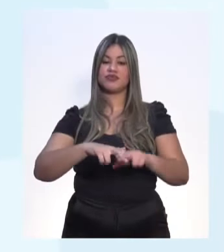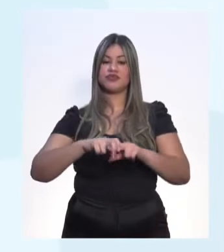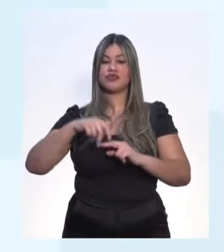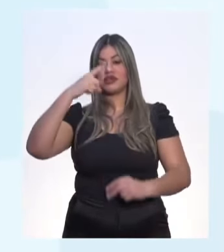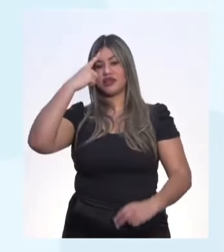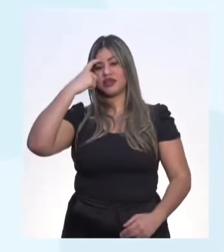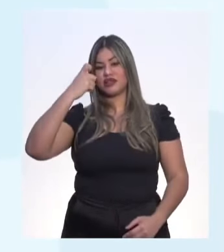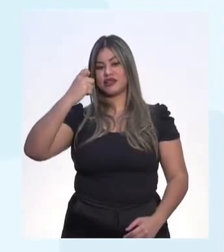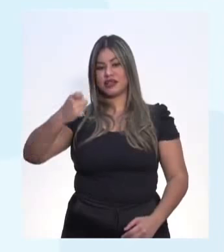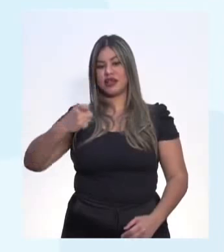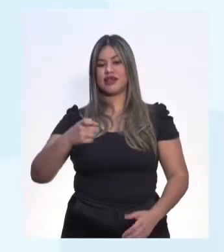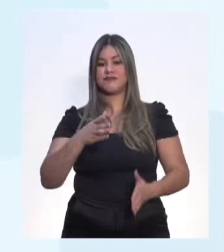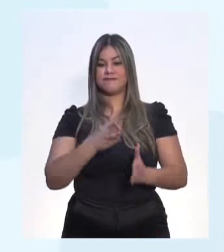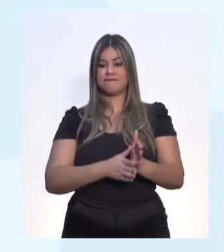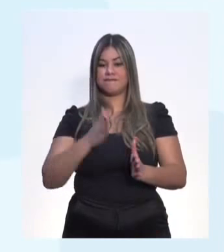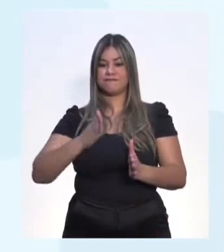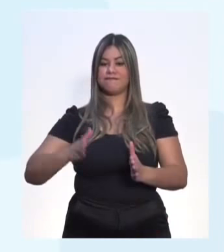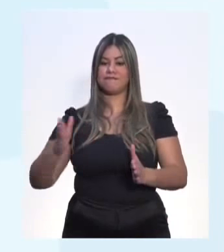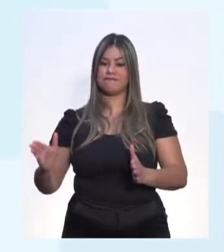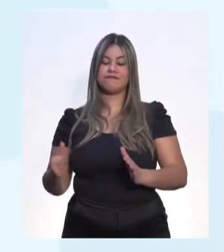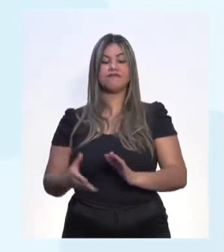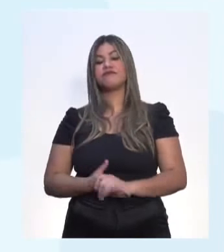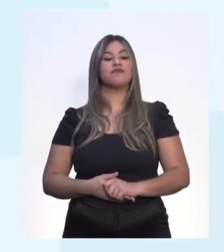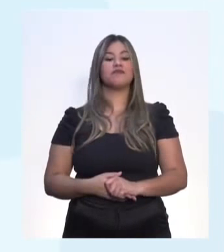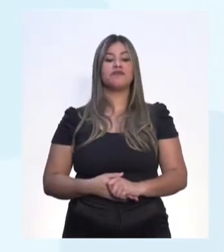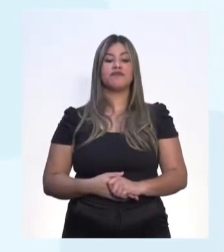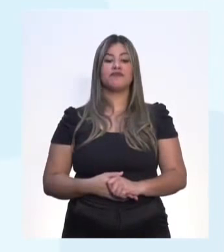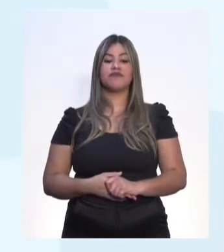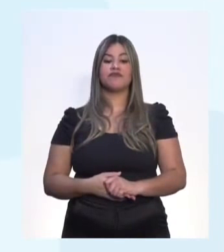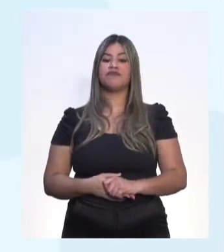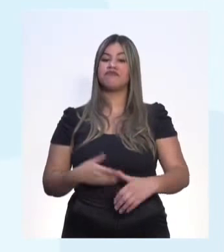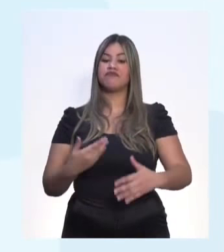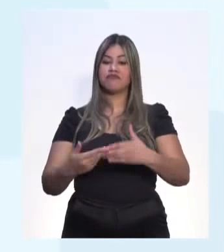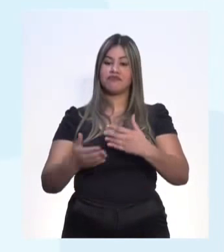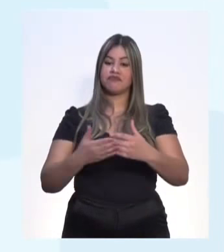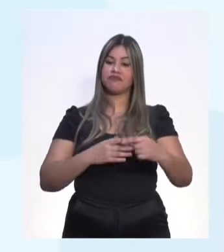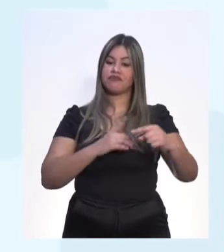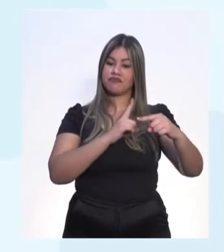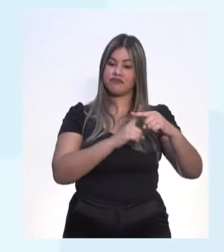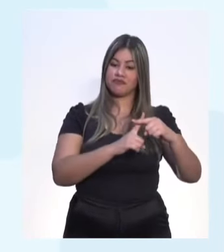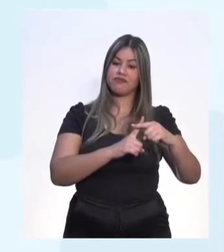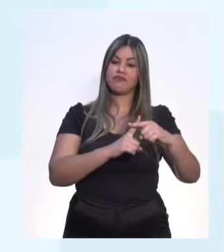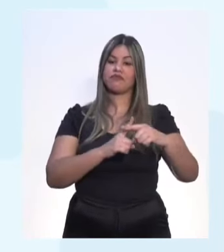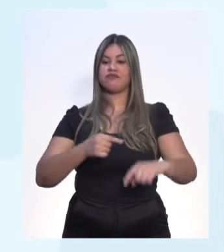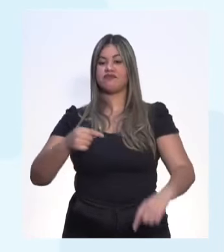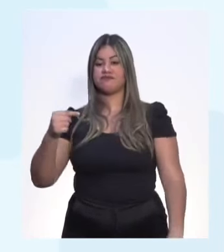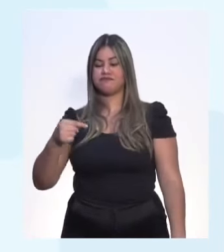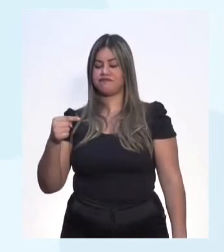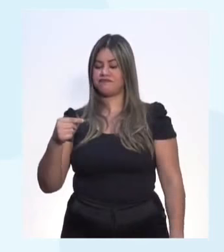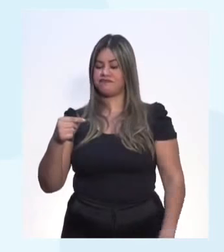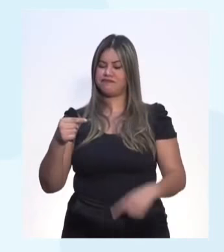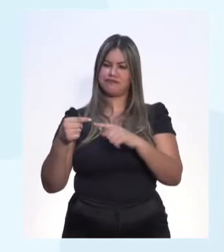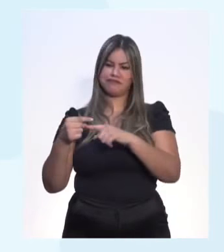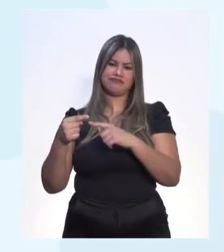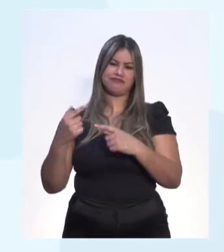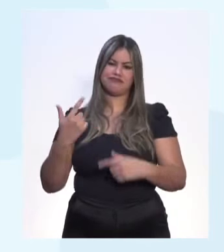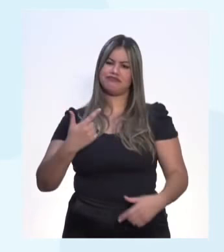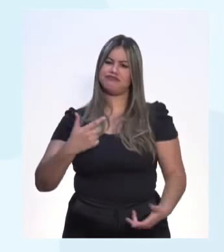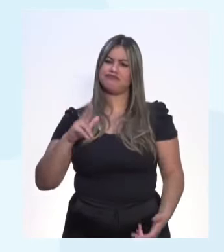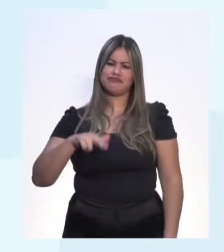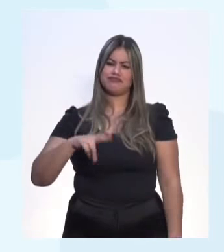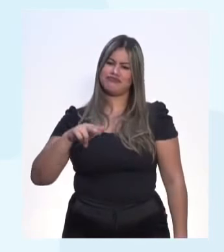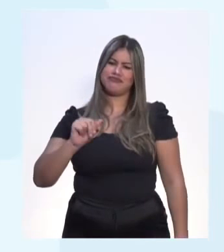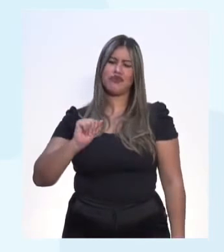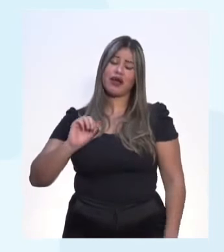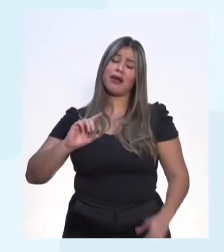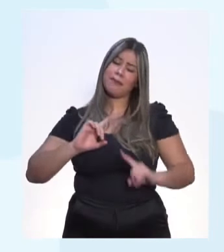ideia aí do posicional tudo bem ele era aditiva e subtrativa mos tá se bem que eu nunca subtrair nunca assumiria que sonhei com